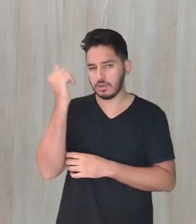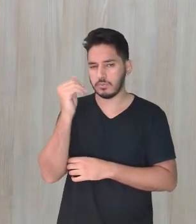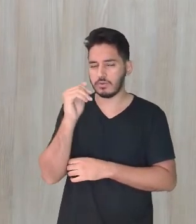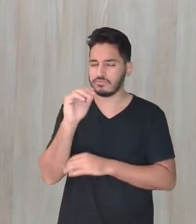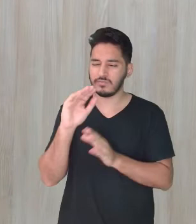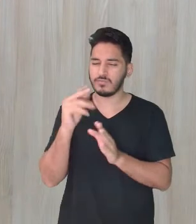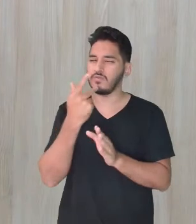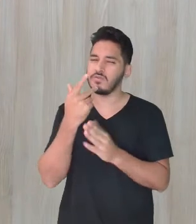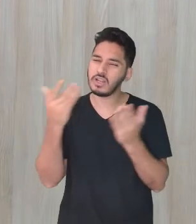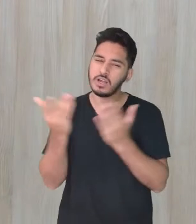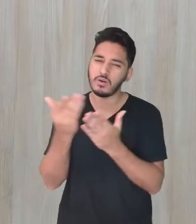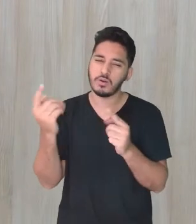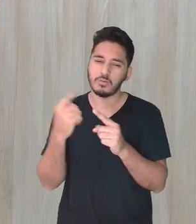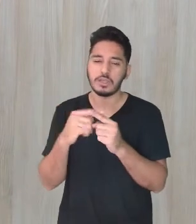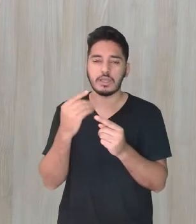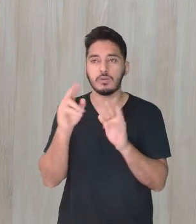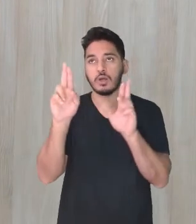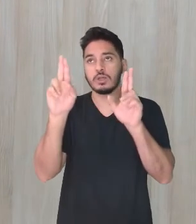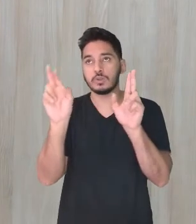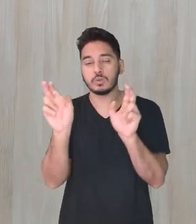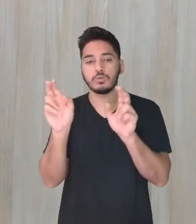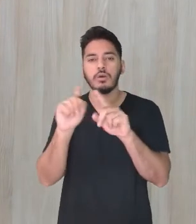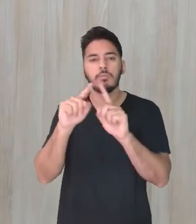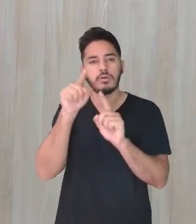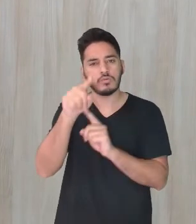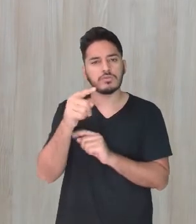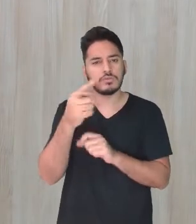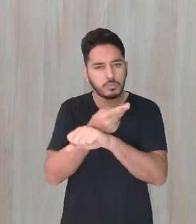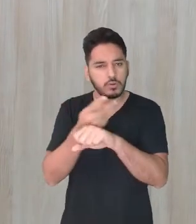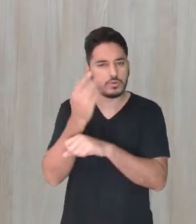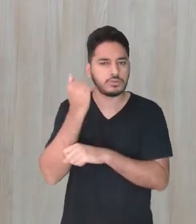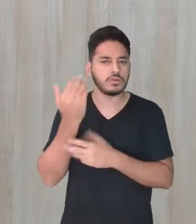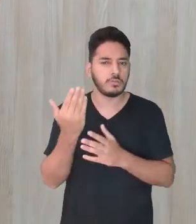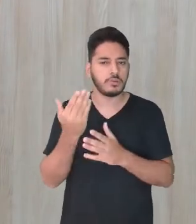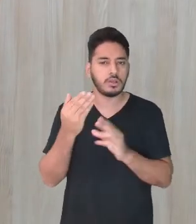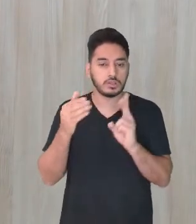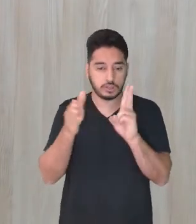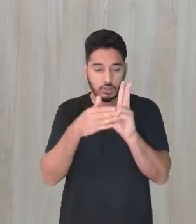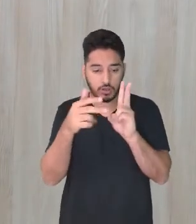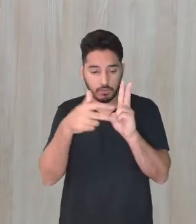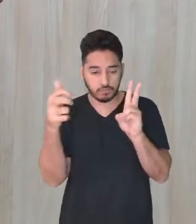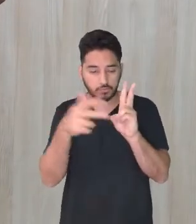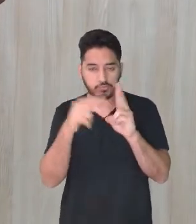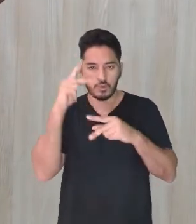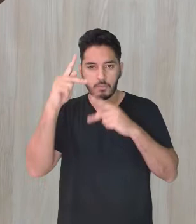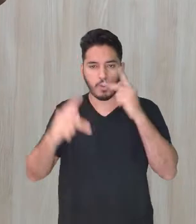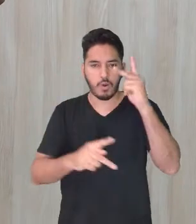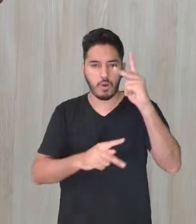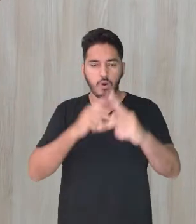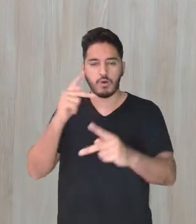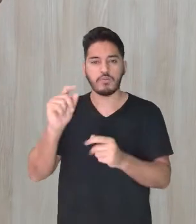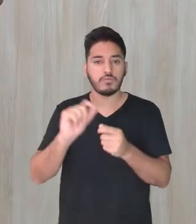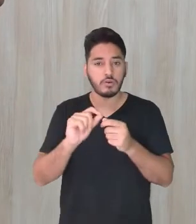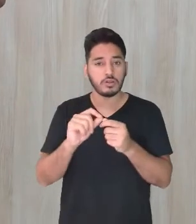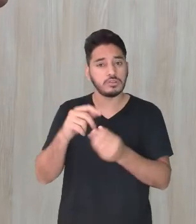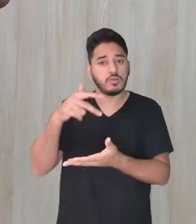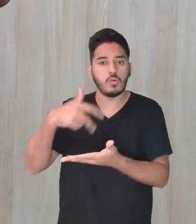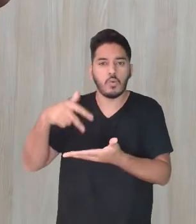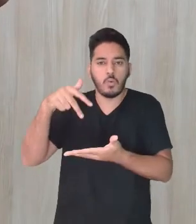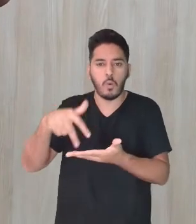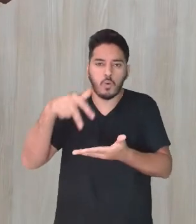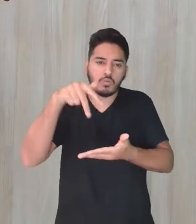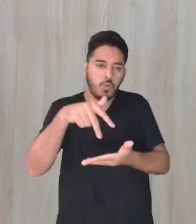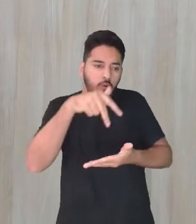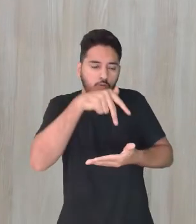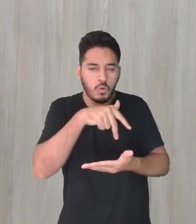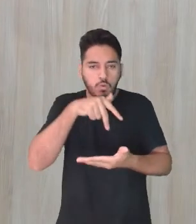não é esse o assunto da aula, mas se informem, né? Esses povos indígenas, eles fazem danças